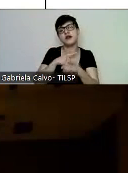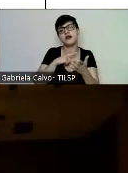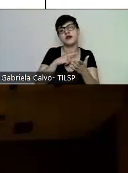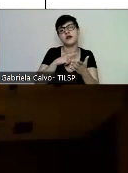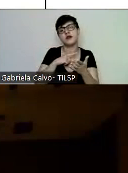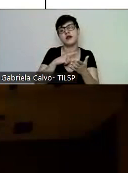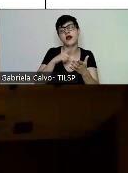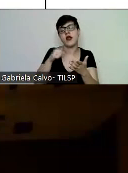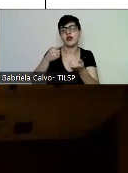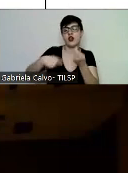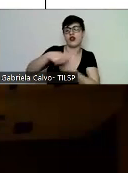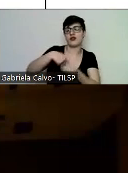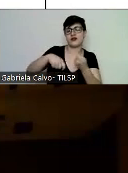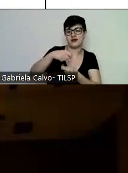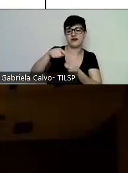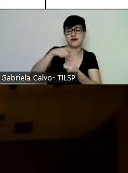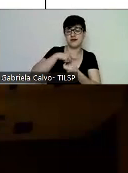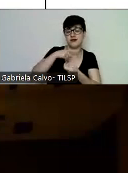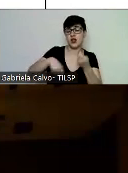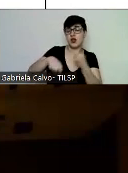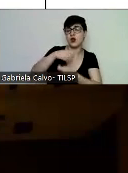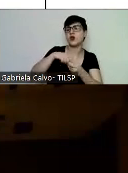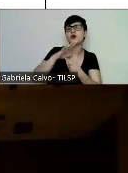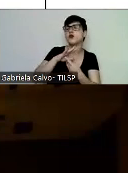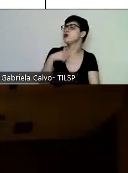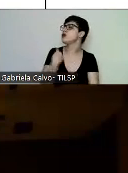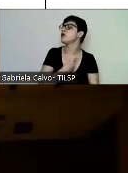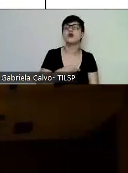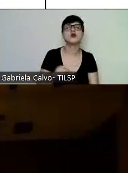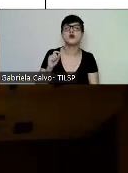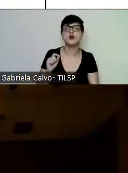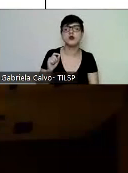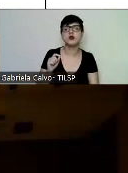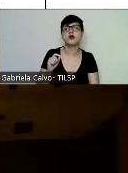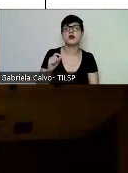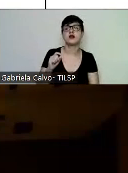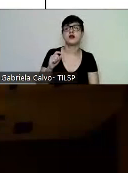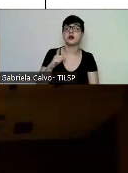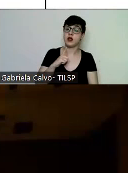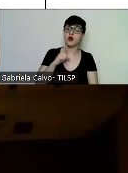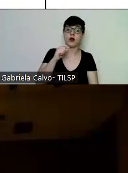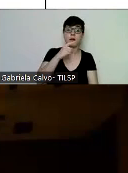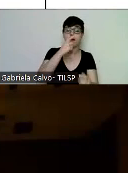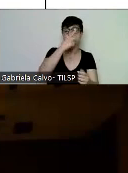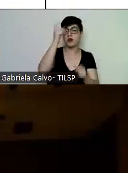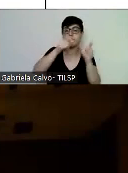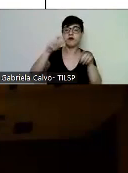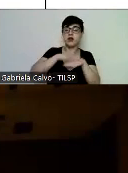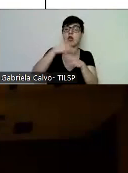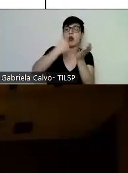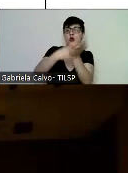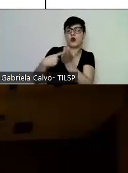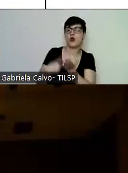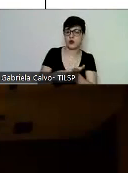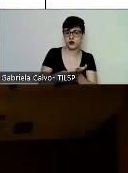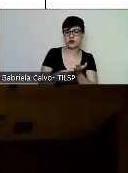uma negociação né E essa negociação Ela nos mostra alguns Alguns dos acordos possíveis no campo dos museus considerando